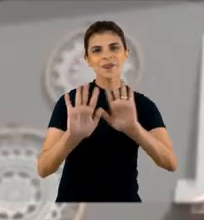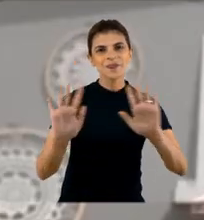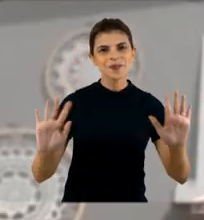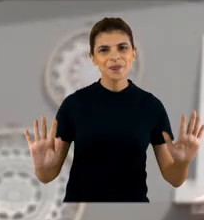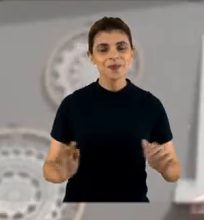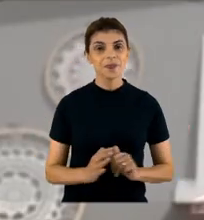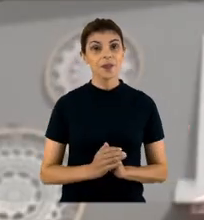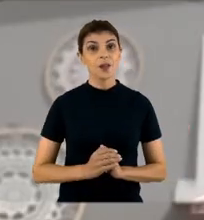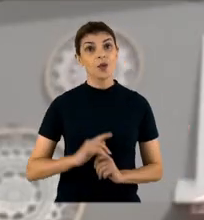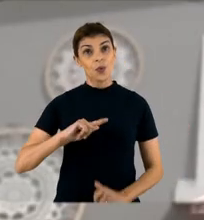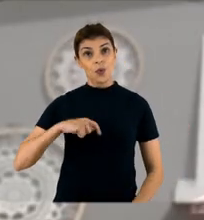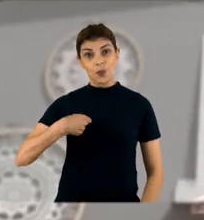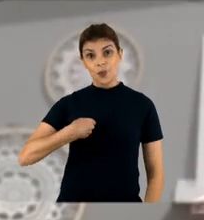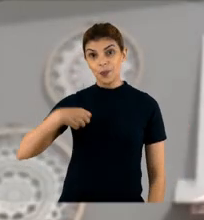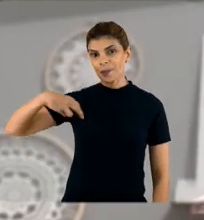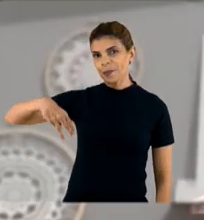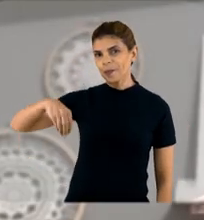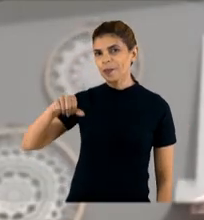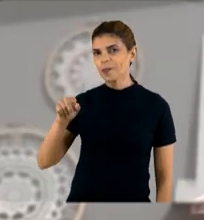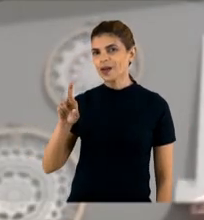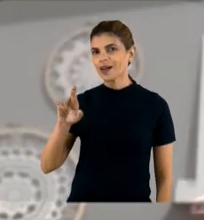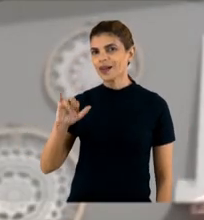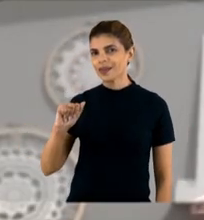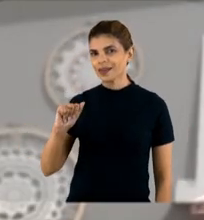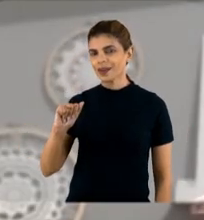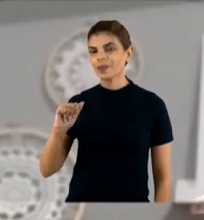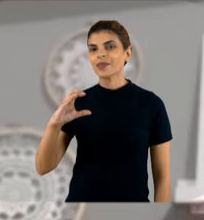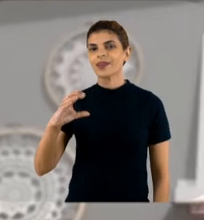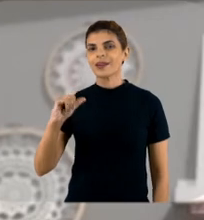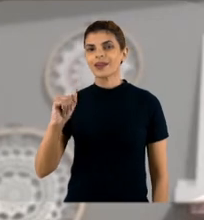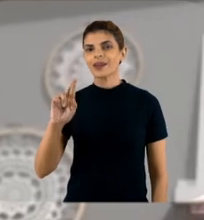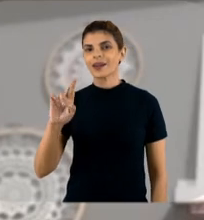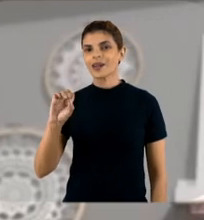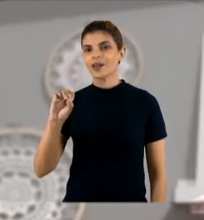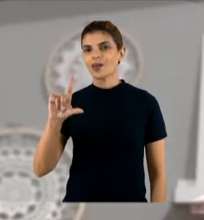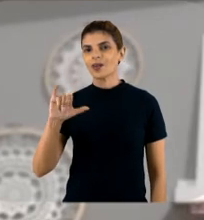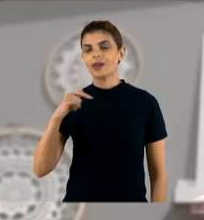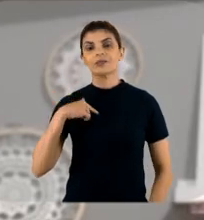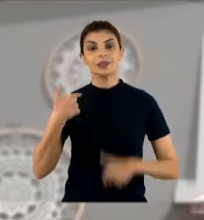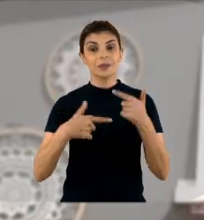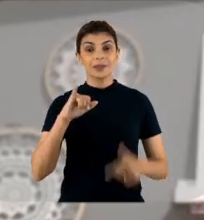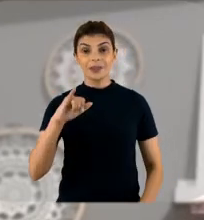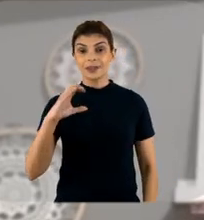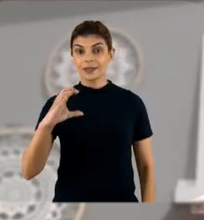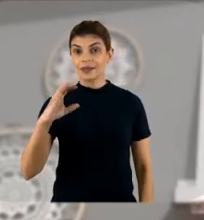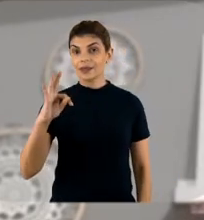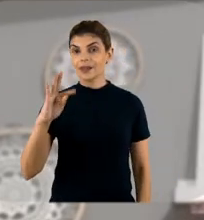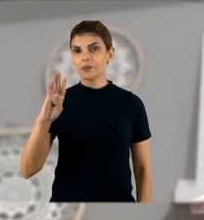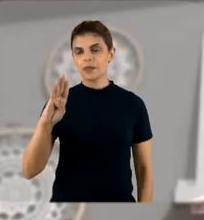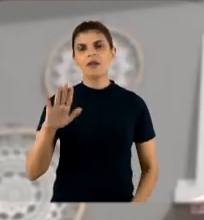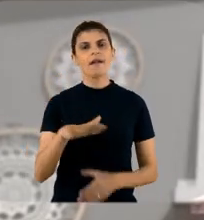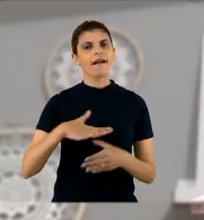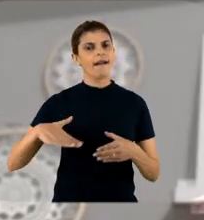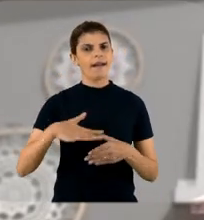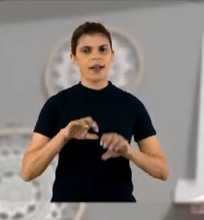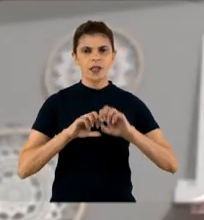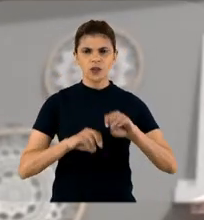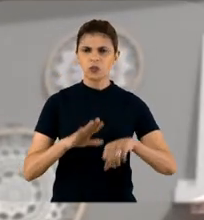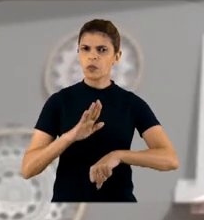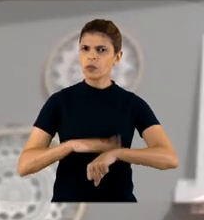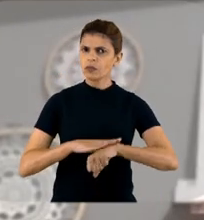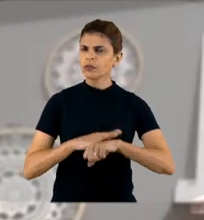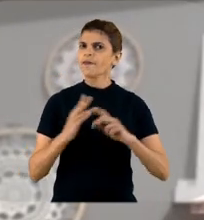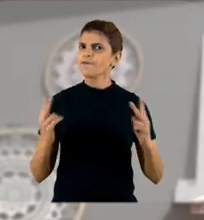Oi, pessoal, sou Maria Carolina e trabalho na área de educação do ICTB. Esse momento tem sido muito rico para todos